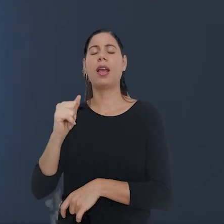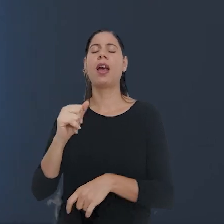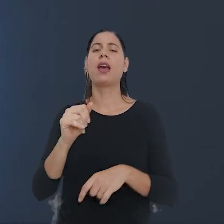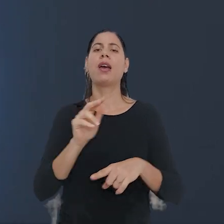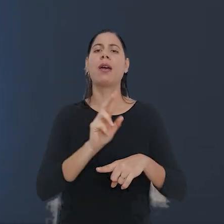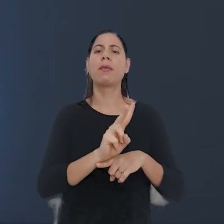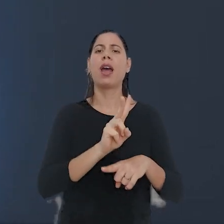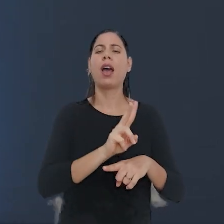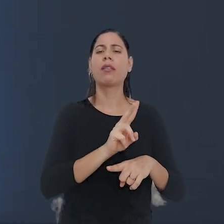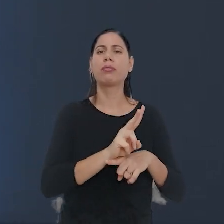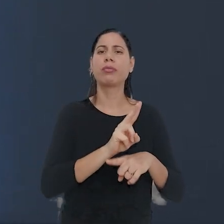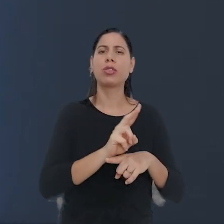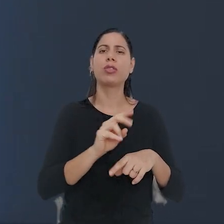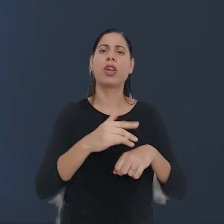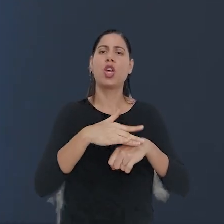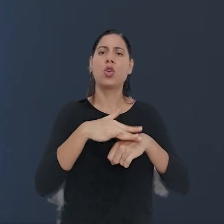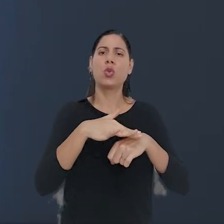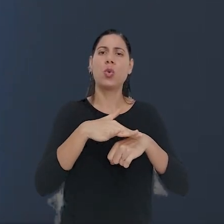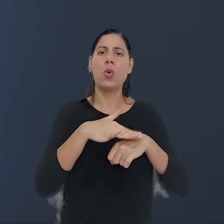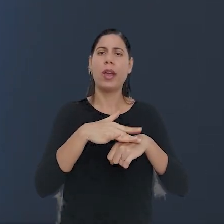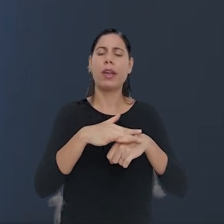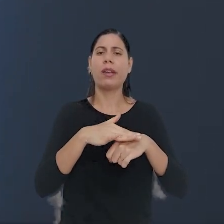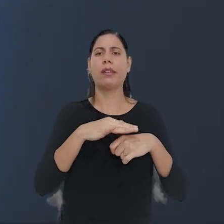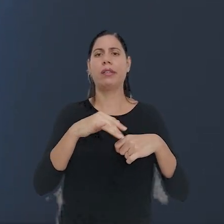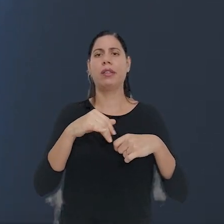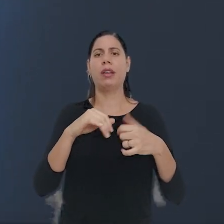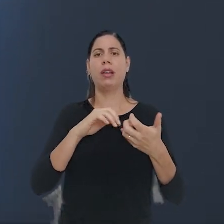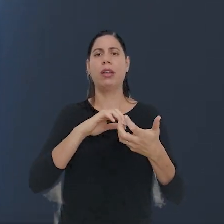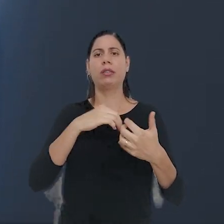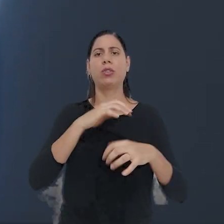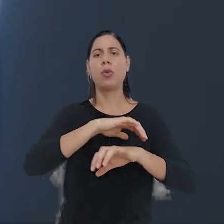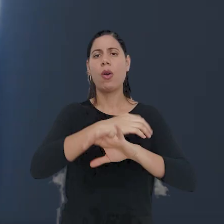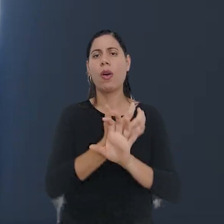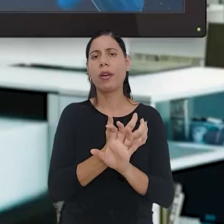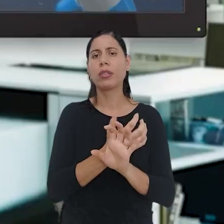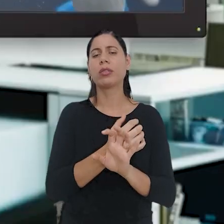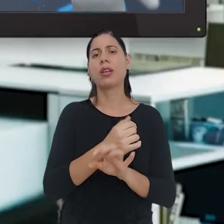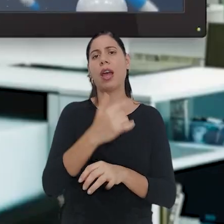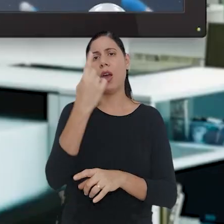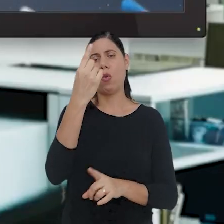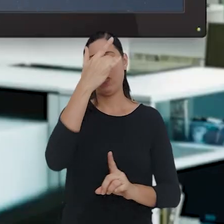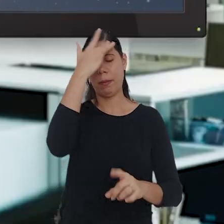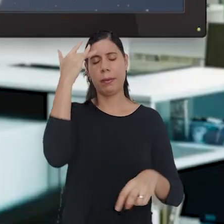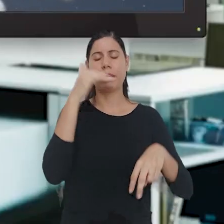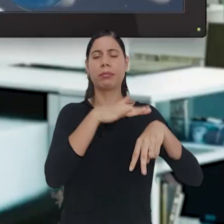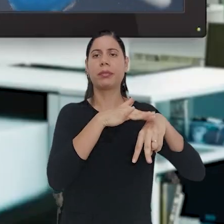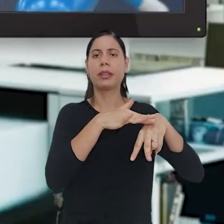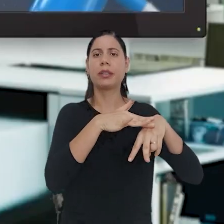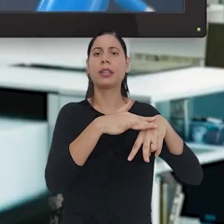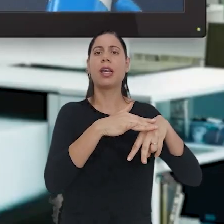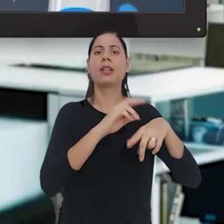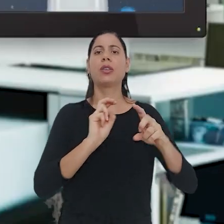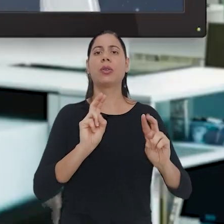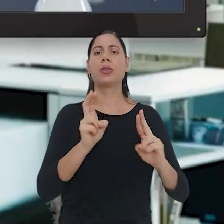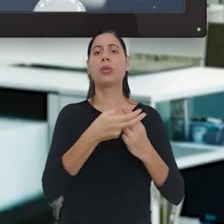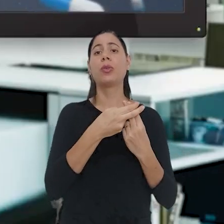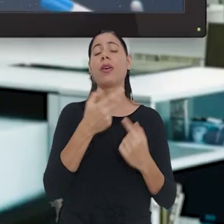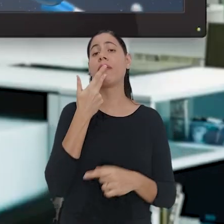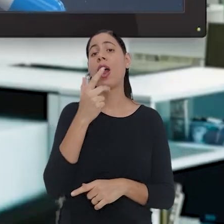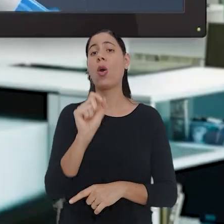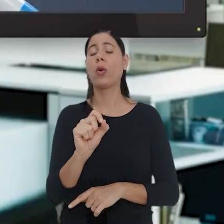como osteoporose e artrose, a uma paciente do Sistema Único de Saúde. Na ação, eles alegaram